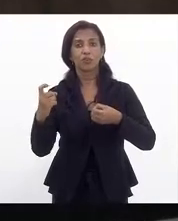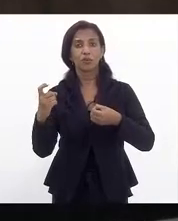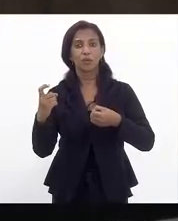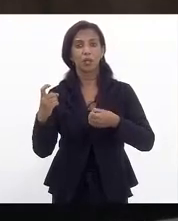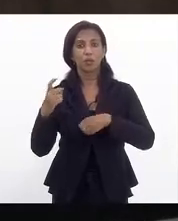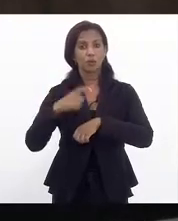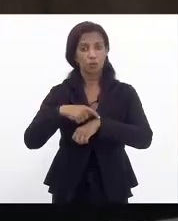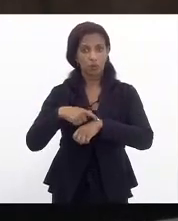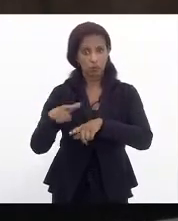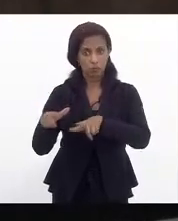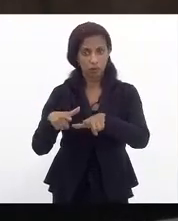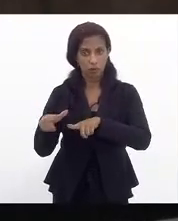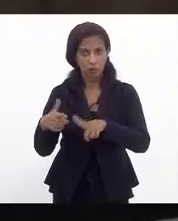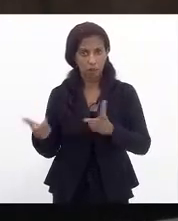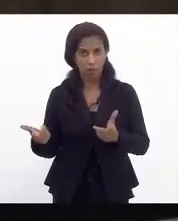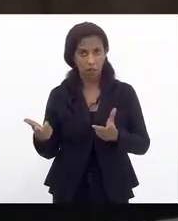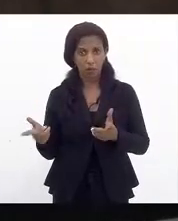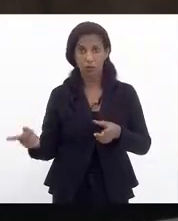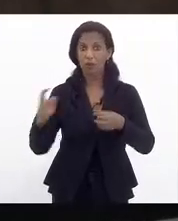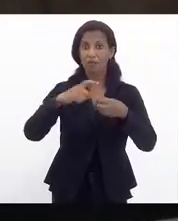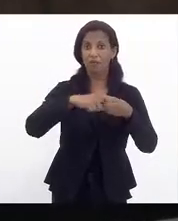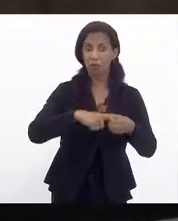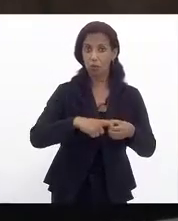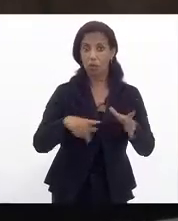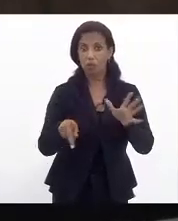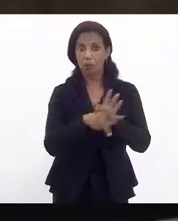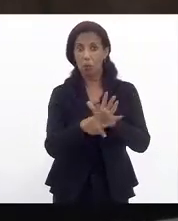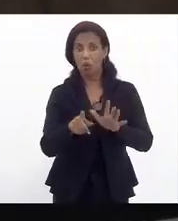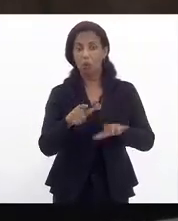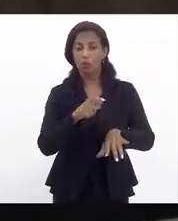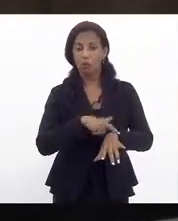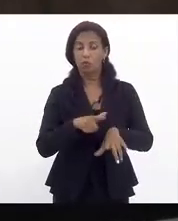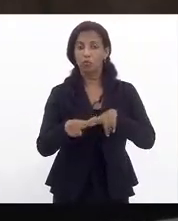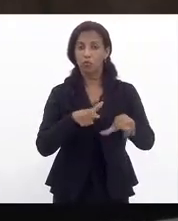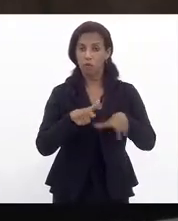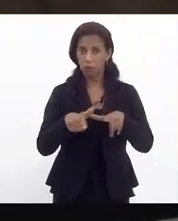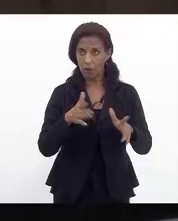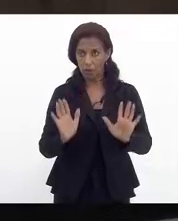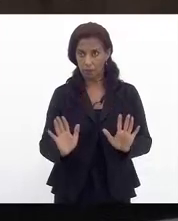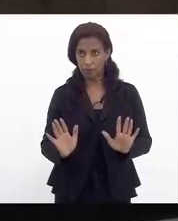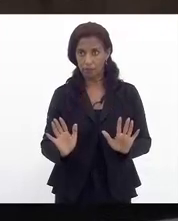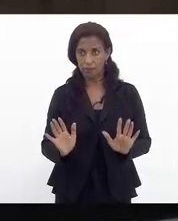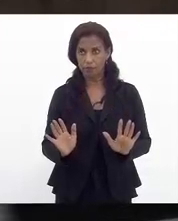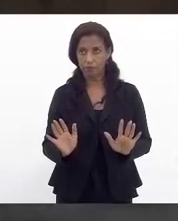exclusivamente do tempo de serviço não está vinculado exclusivamente ao tempo de serviço